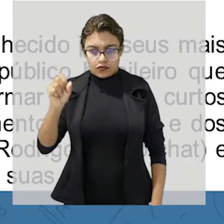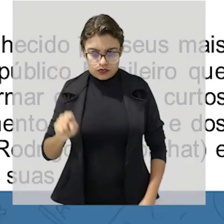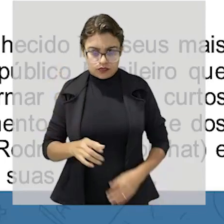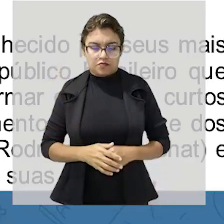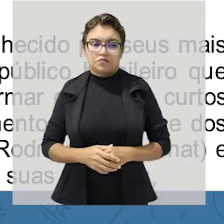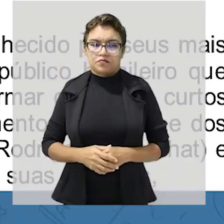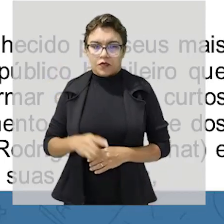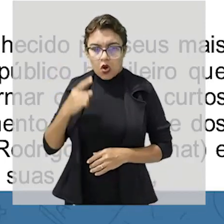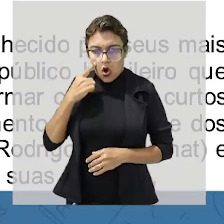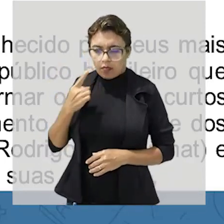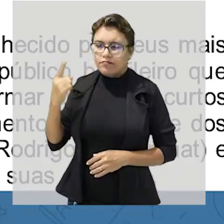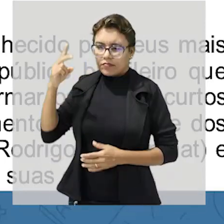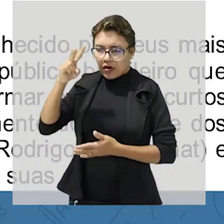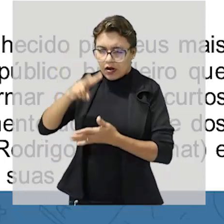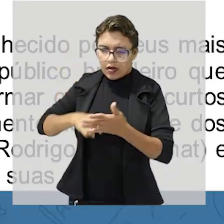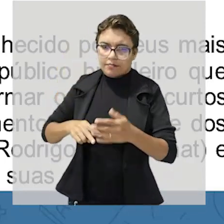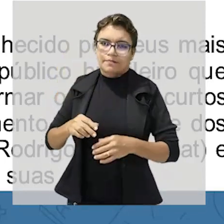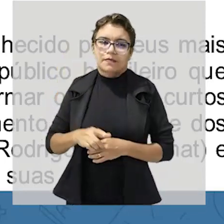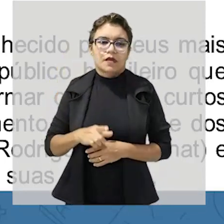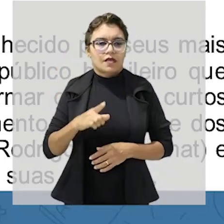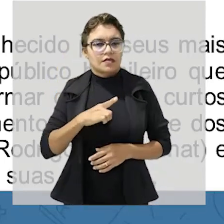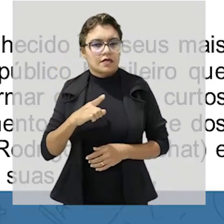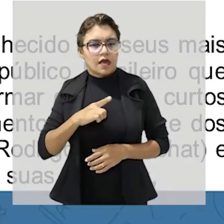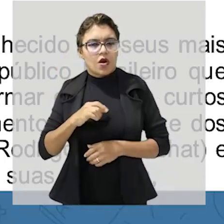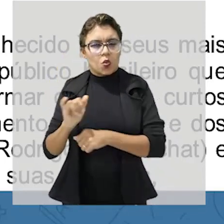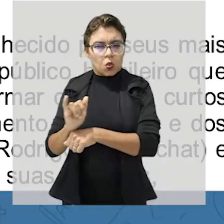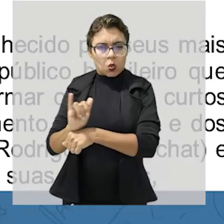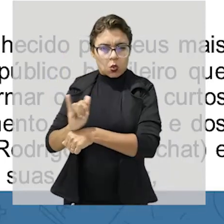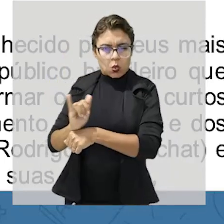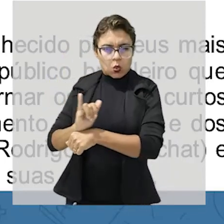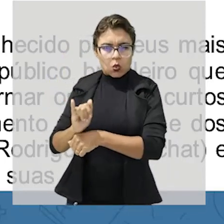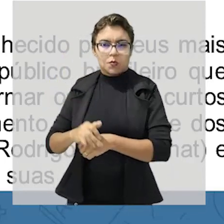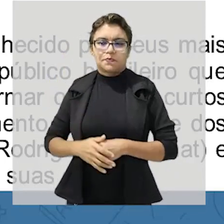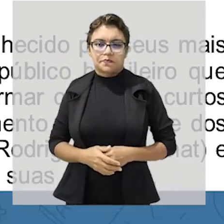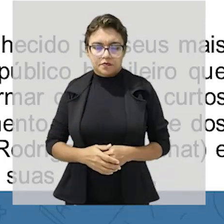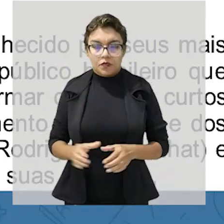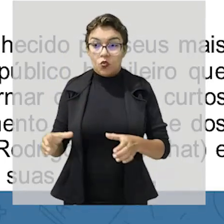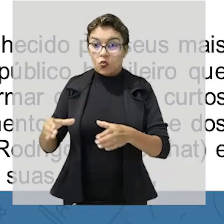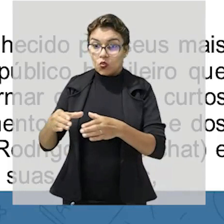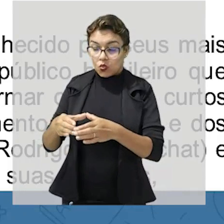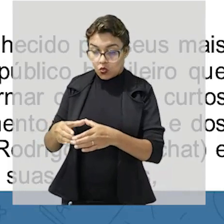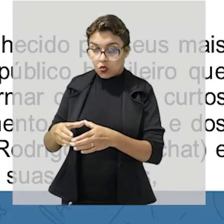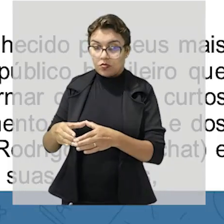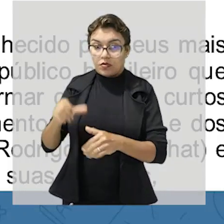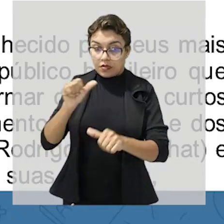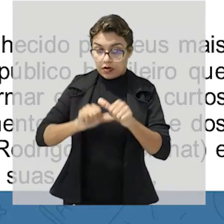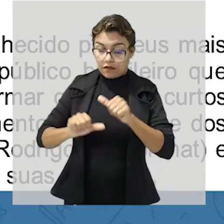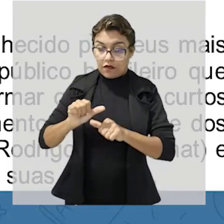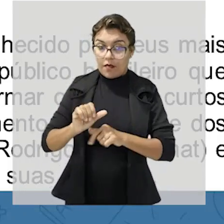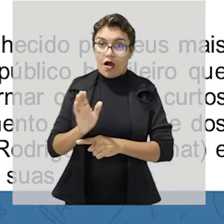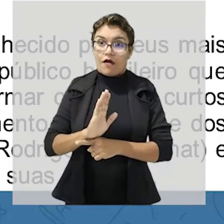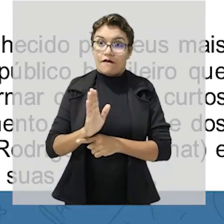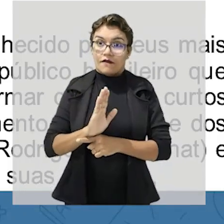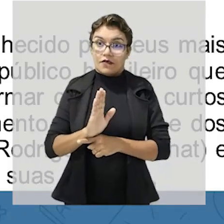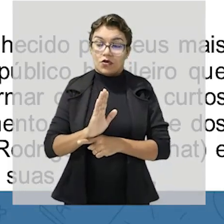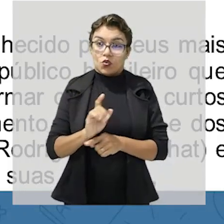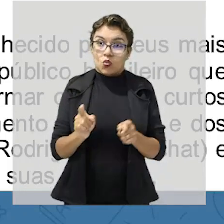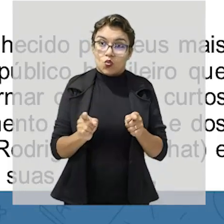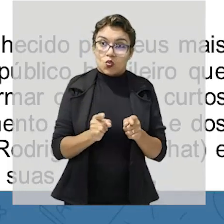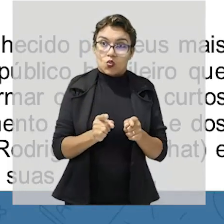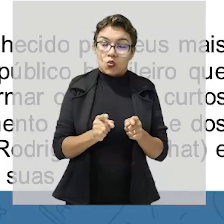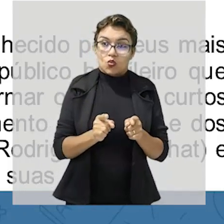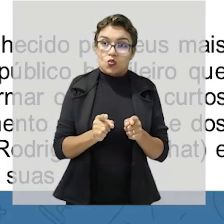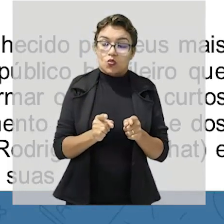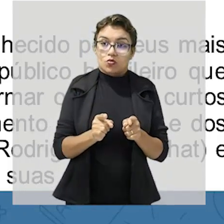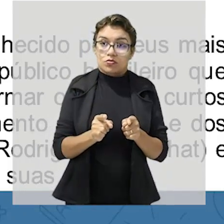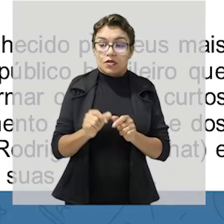têm procurado, aliás, não têm procurado ver a veracidade das questões. Mais uma, Porta dos Fundos, contrato vitalício,